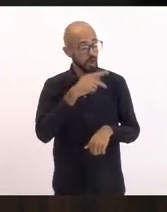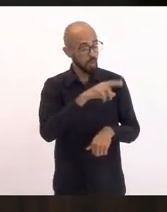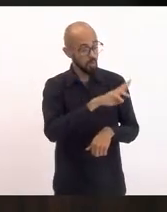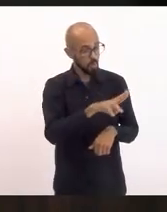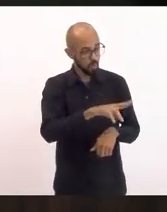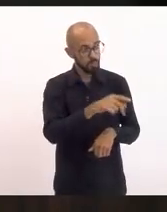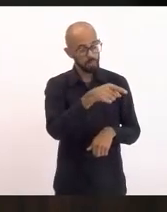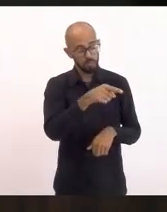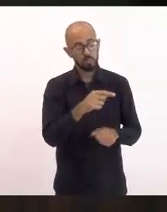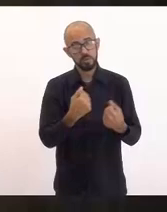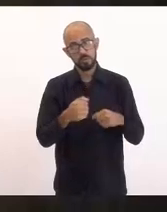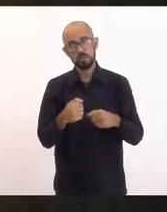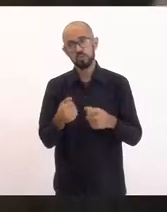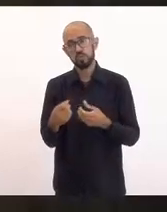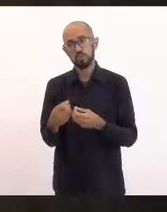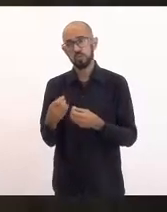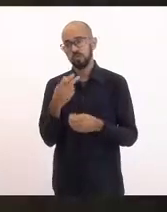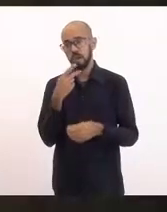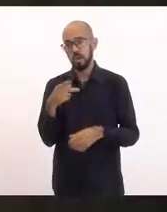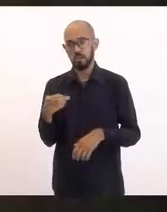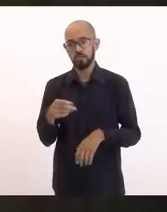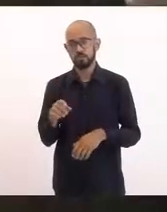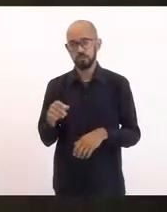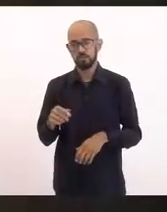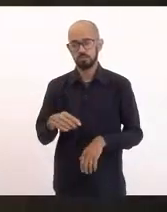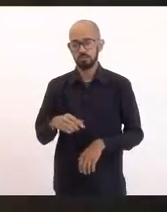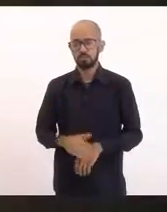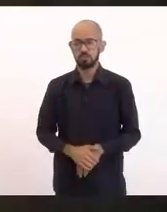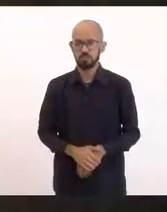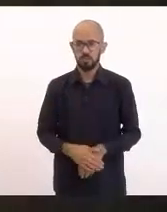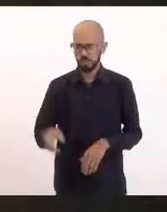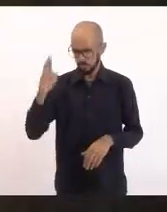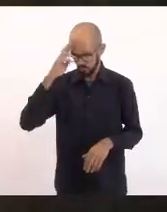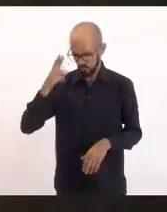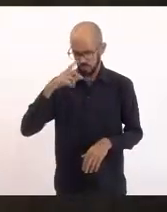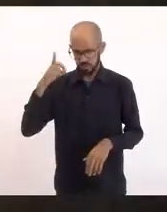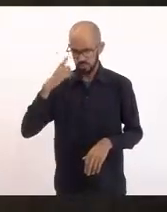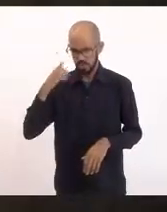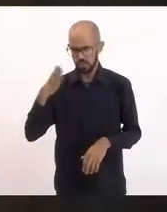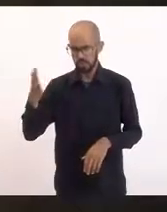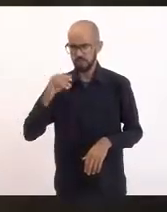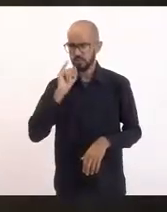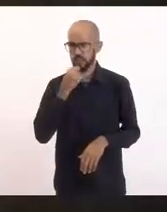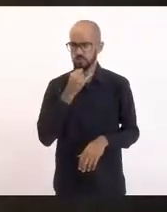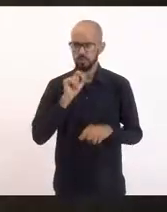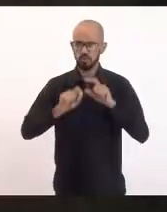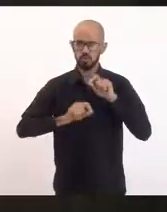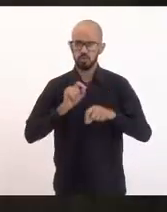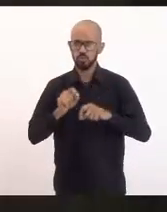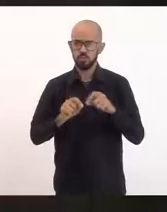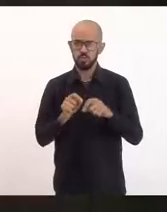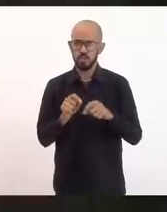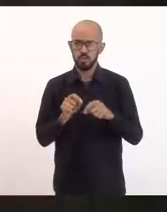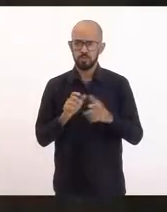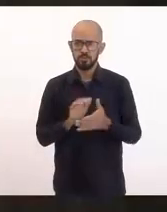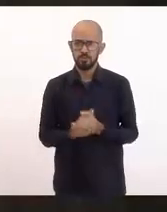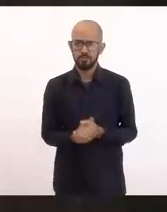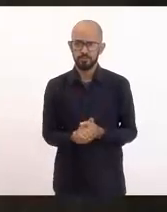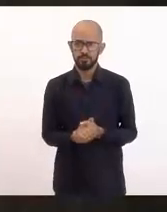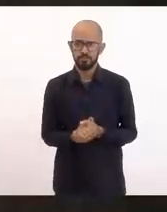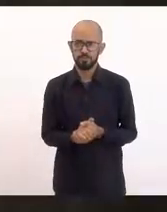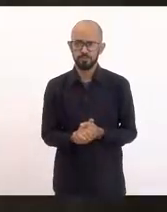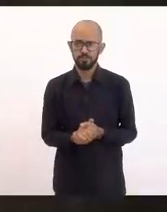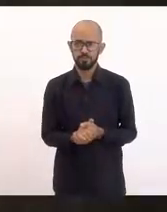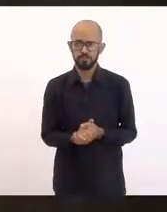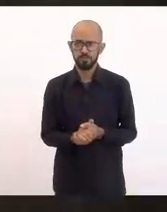deputados. Tá? Senhor presidente, senhoras deputadas, senhores deputados, infelizmente,